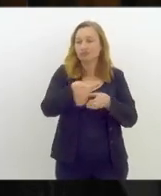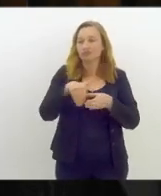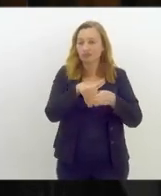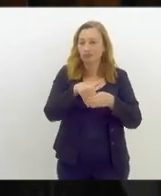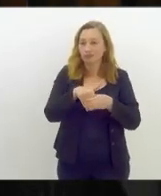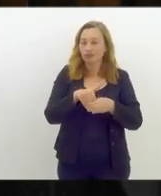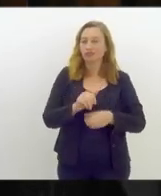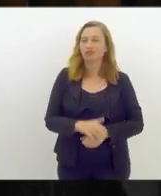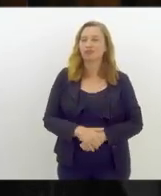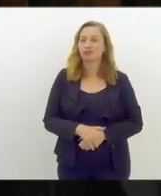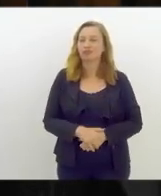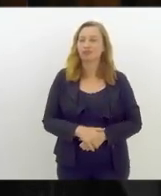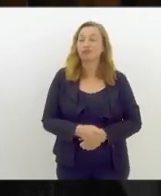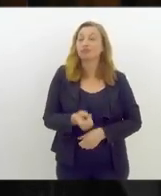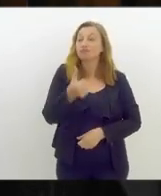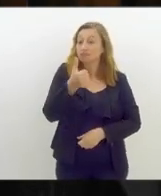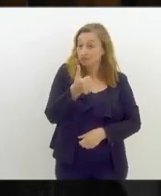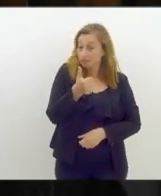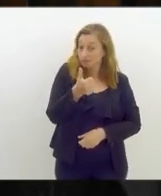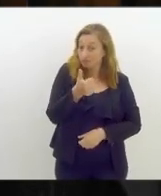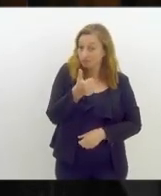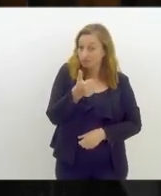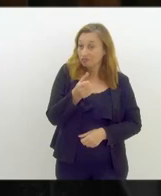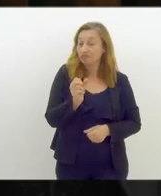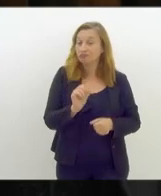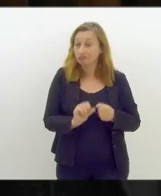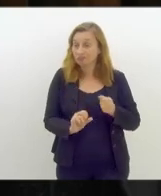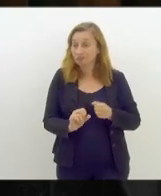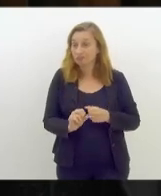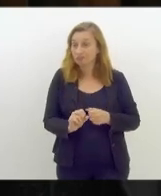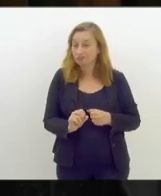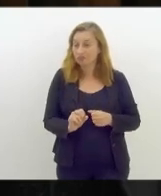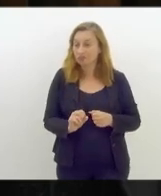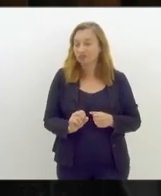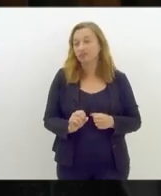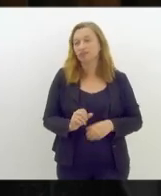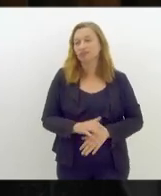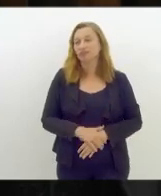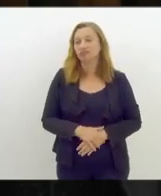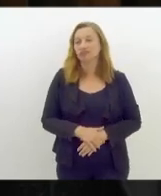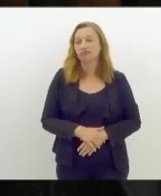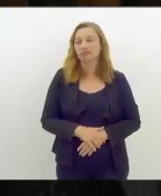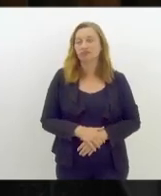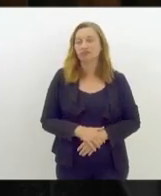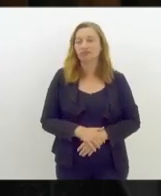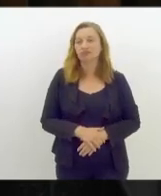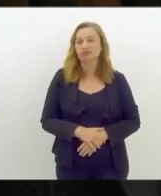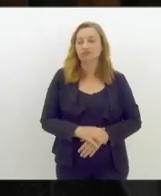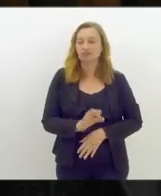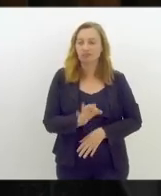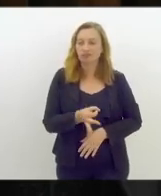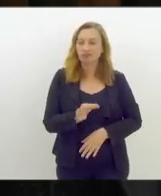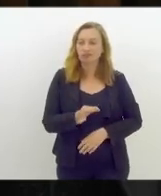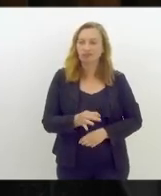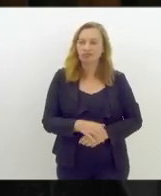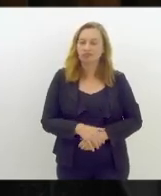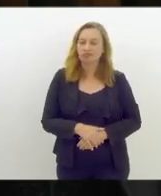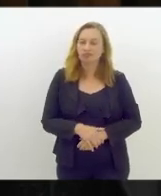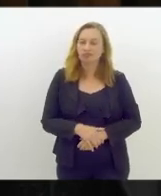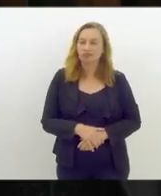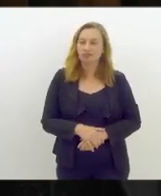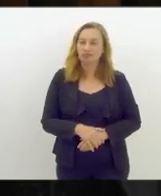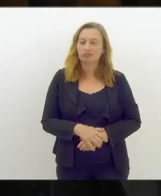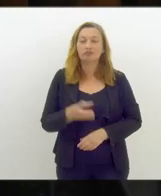legenda, muito poucos fizeram acima do coeficiente. O coeficiente